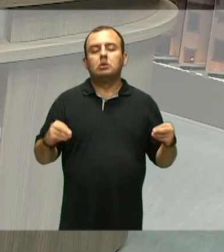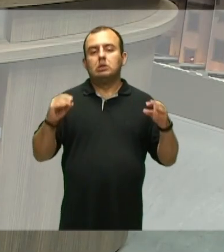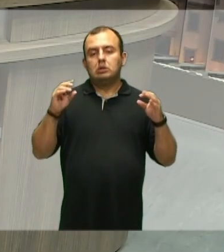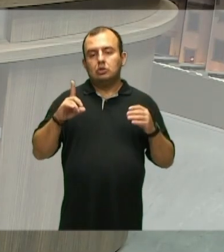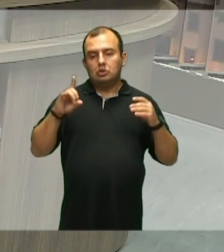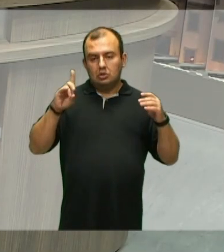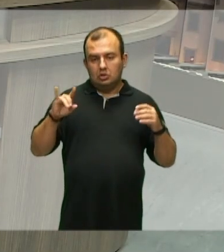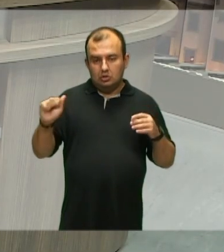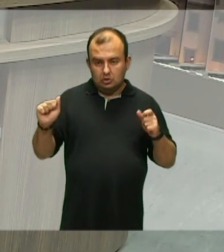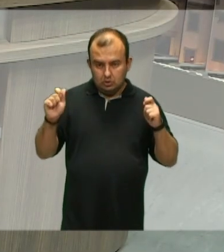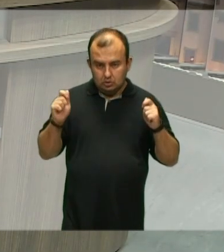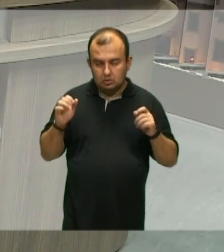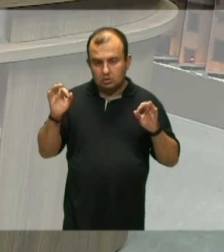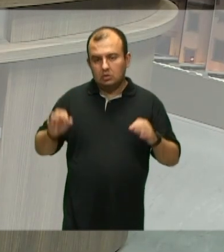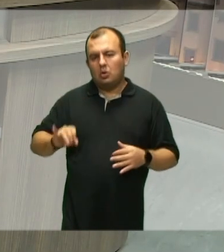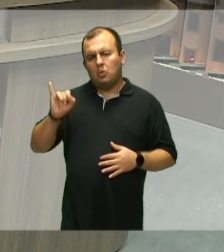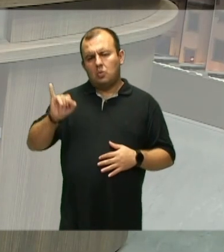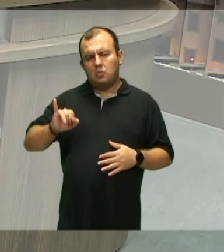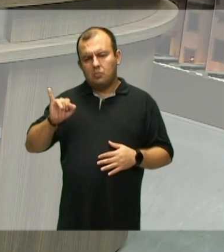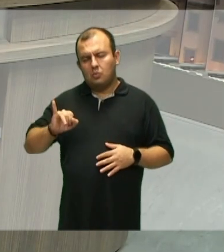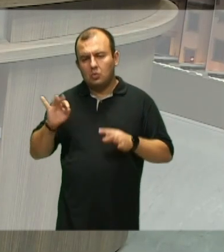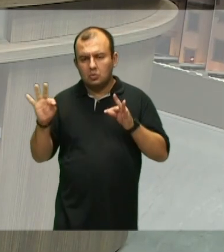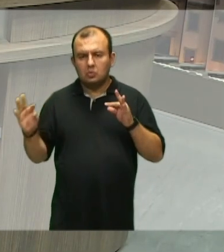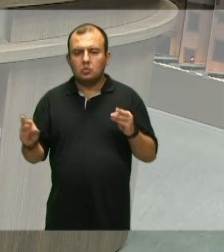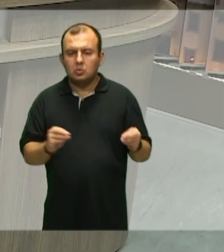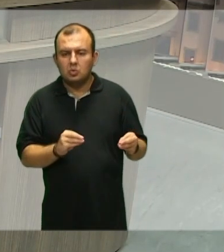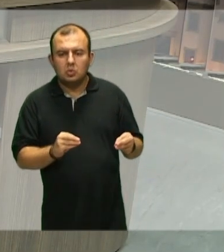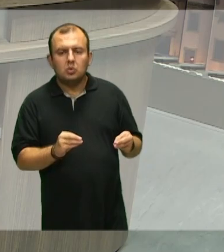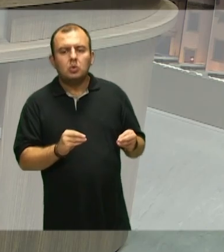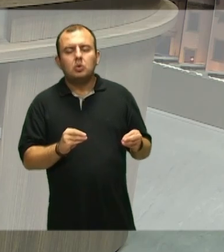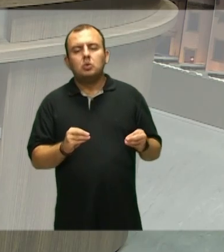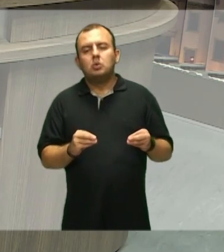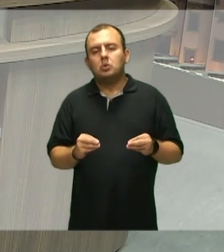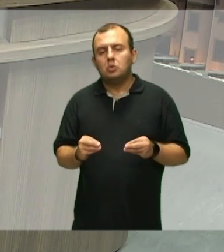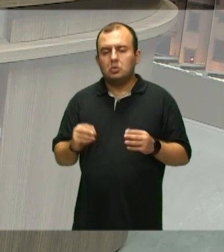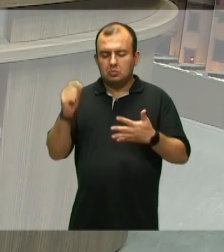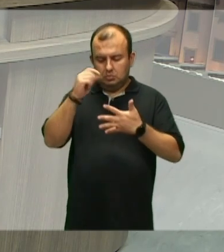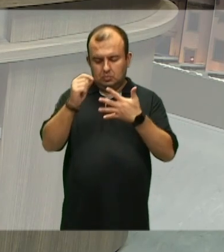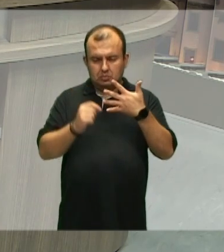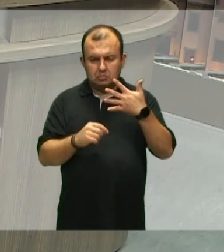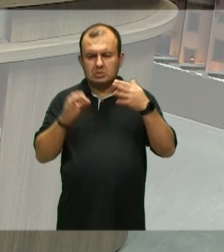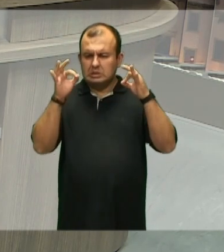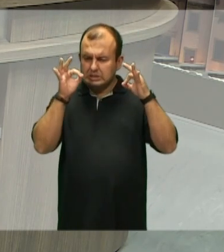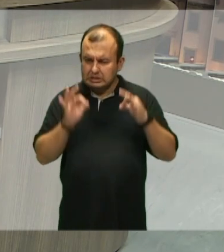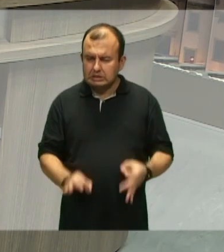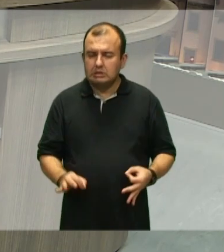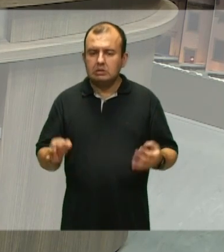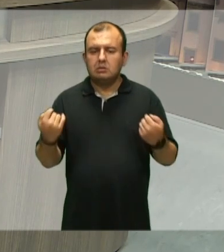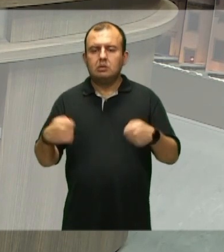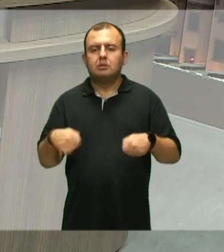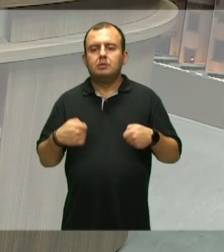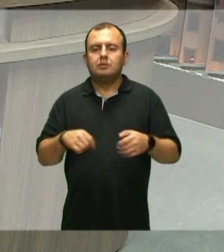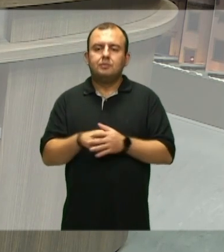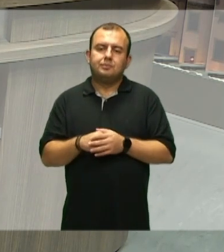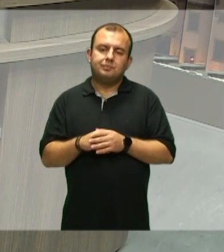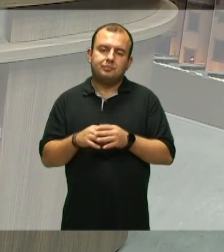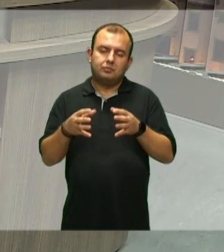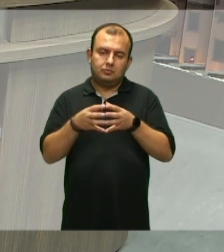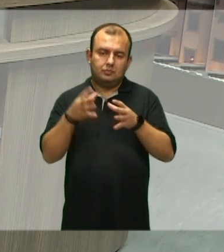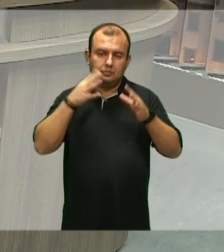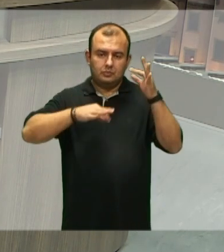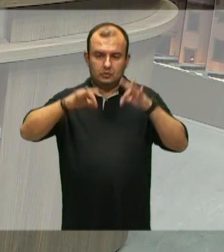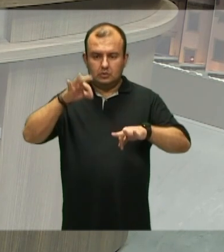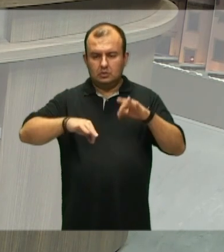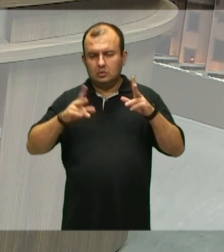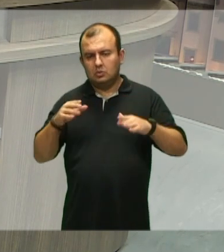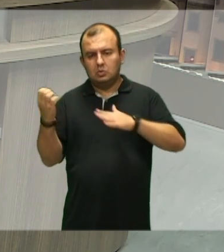dia, nossos impostos, todos os nossos encargos nós temos que estar, né? A nossa companhia de teatro é uma